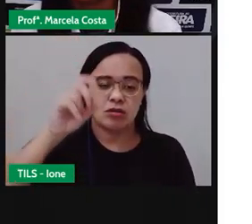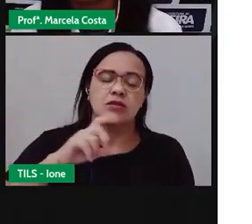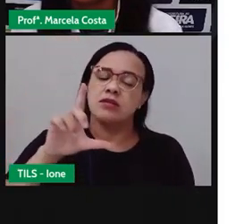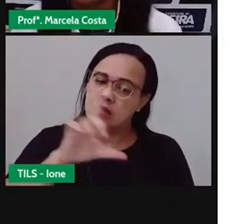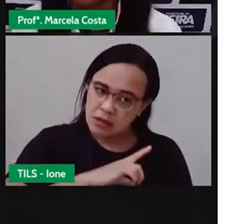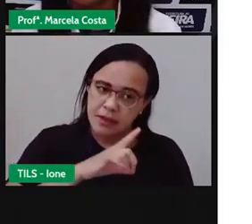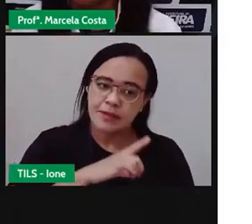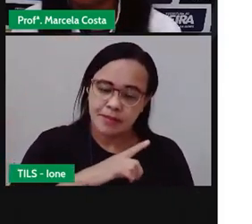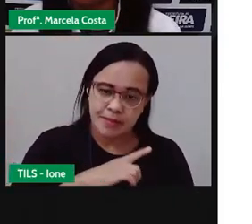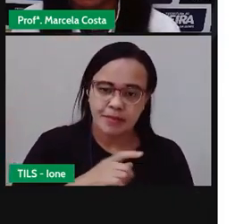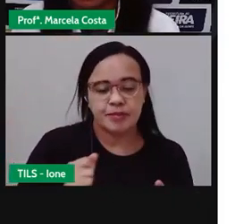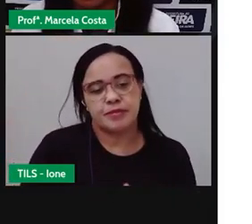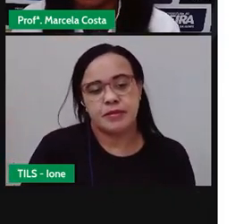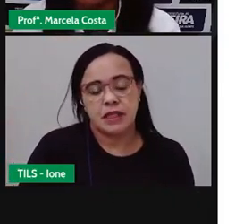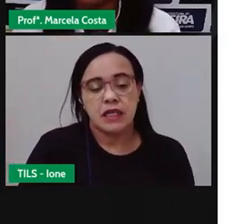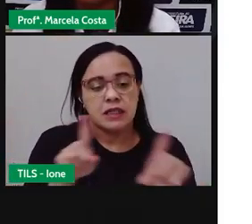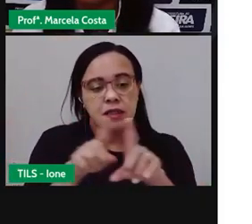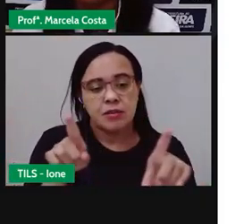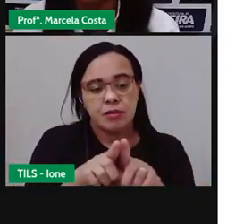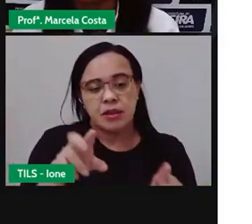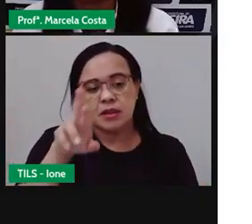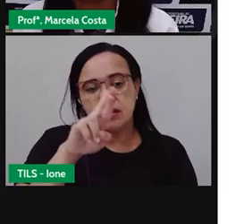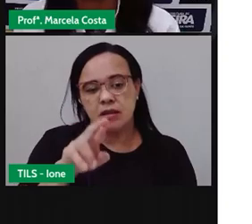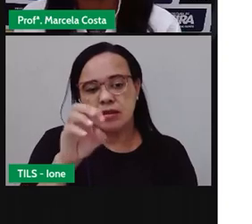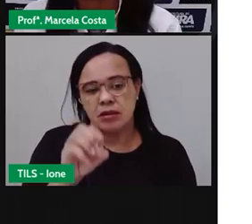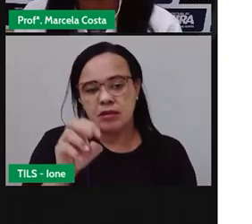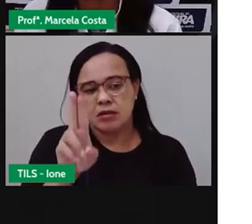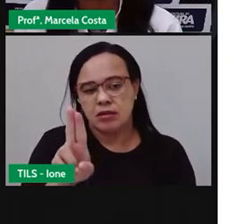E roupa.